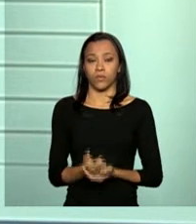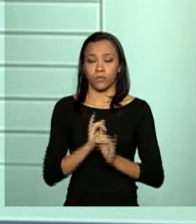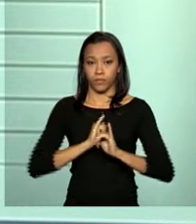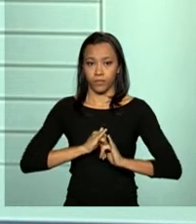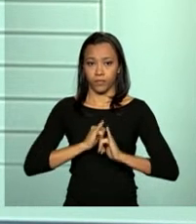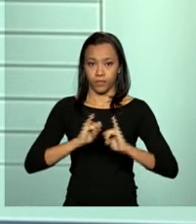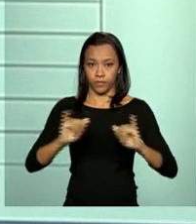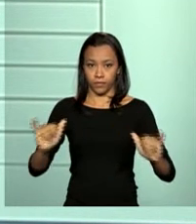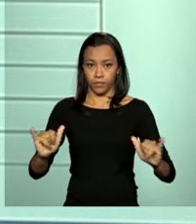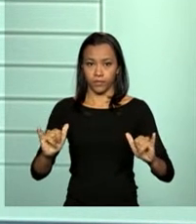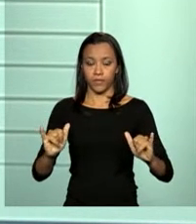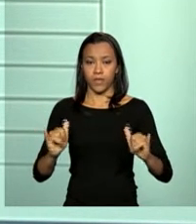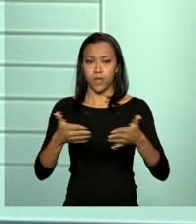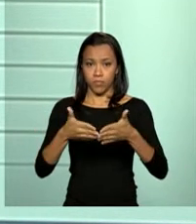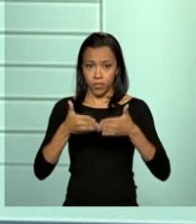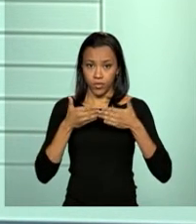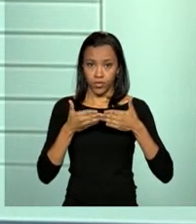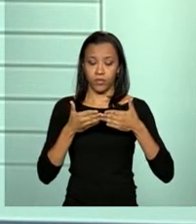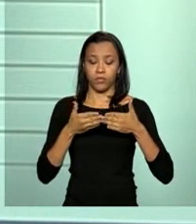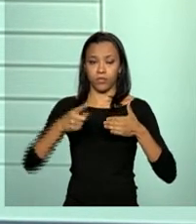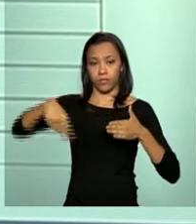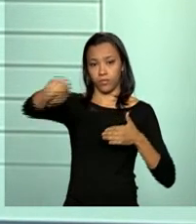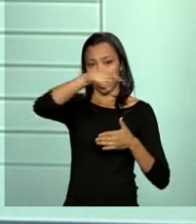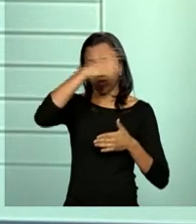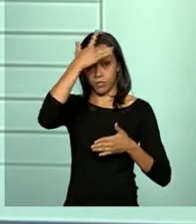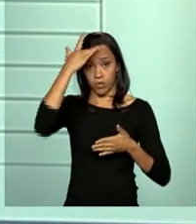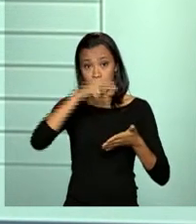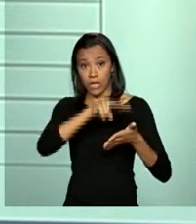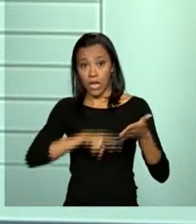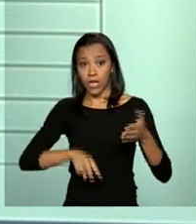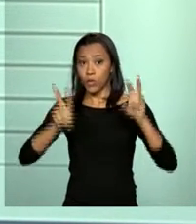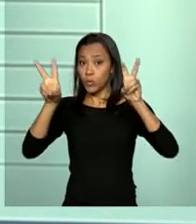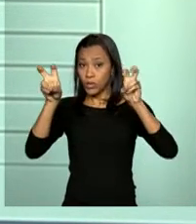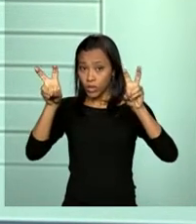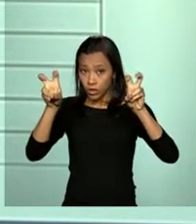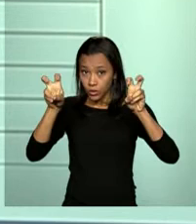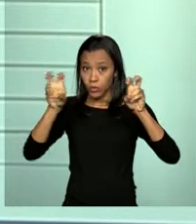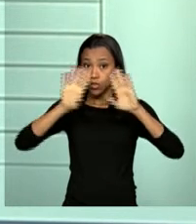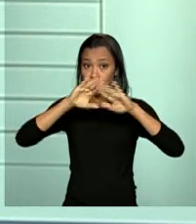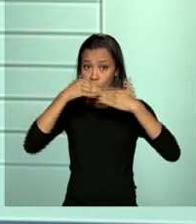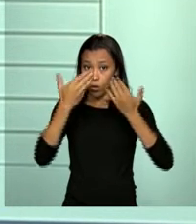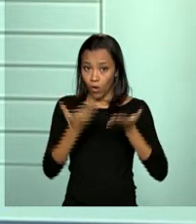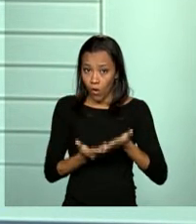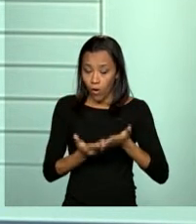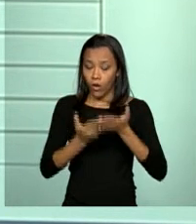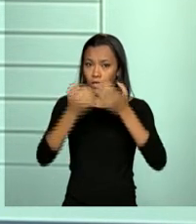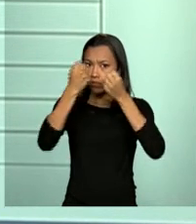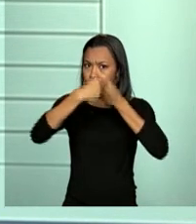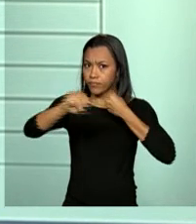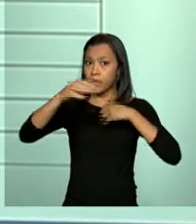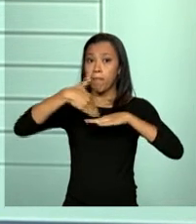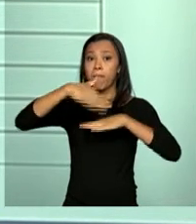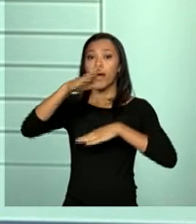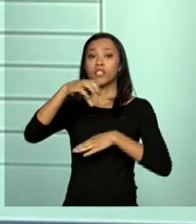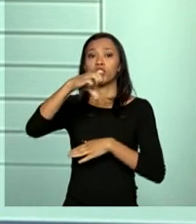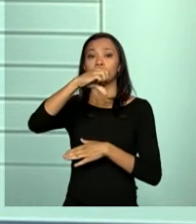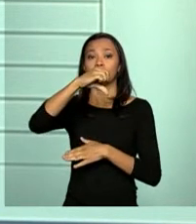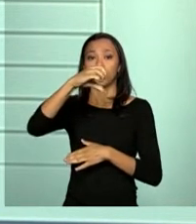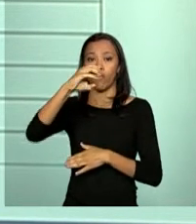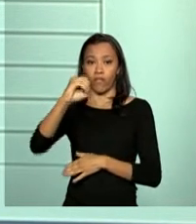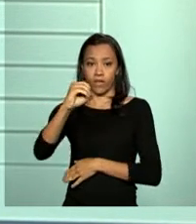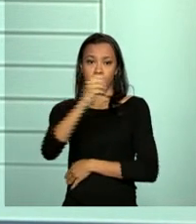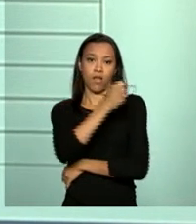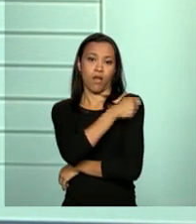favor, leiam o título. Escolas de grande porte, mais de 90 alunos,